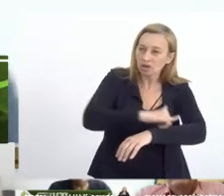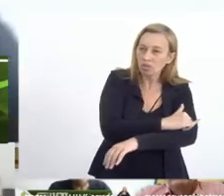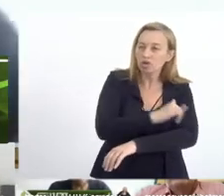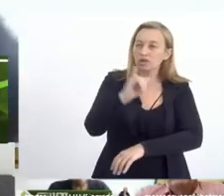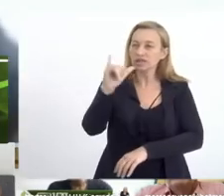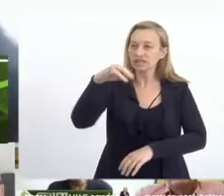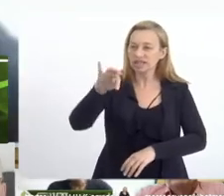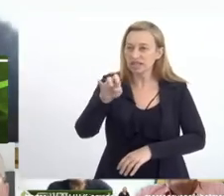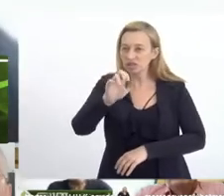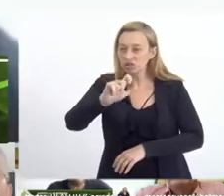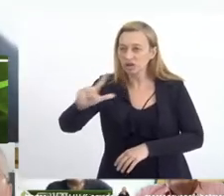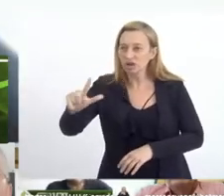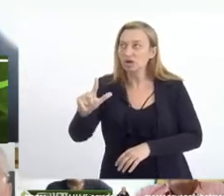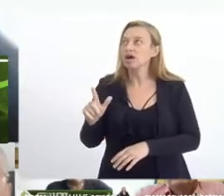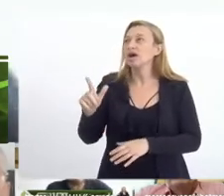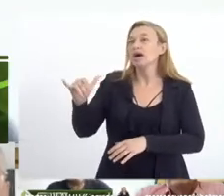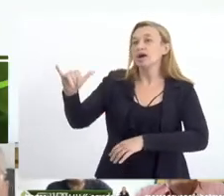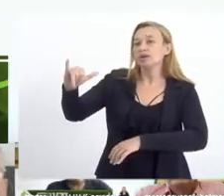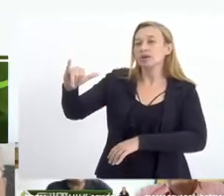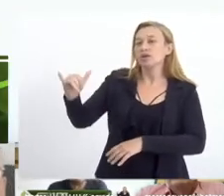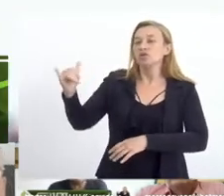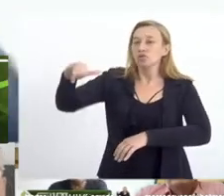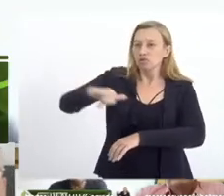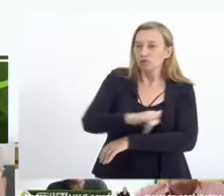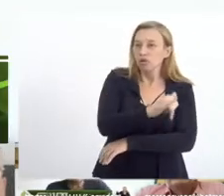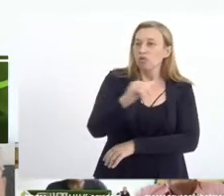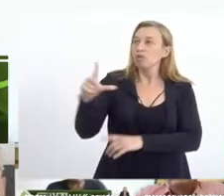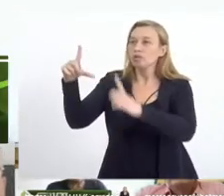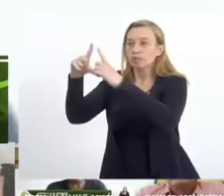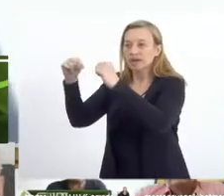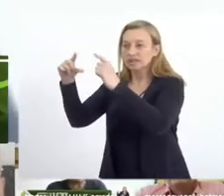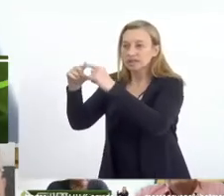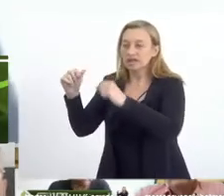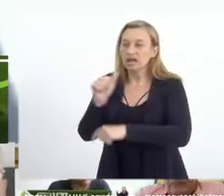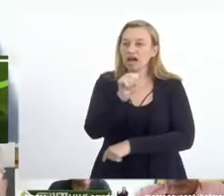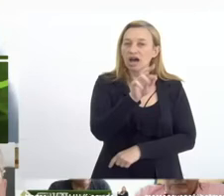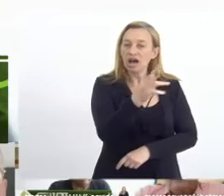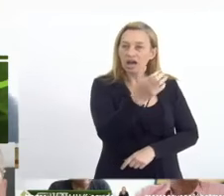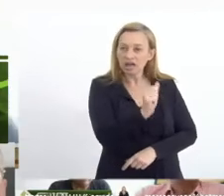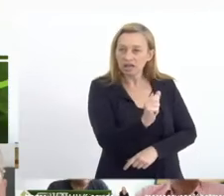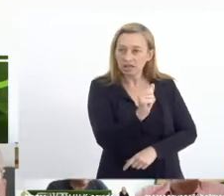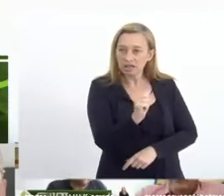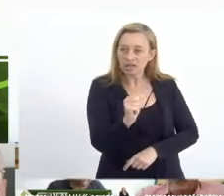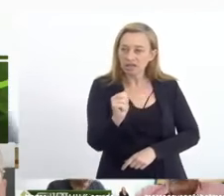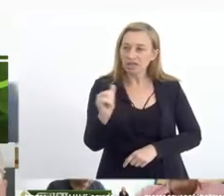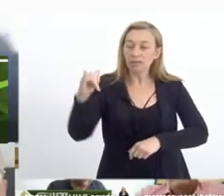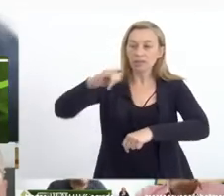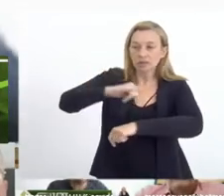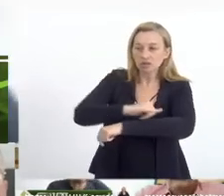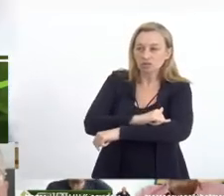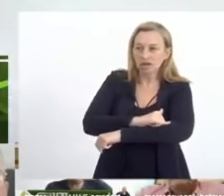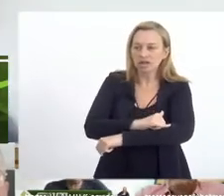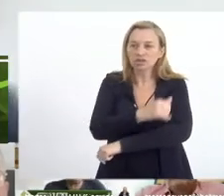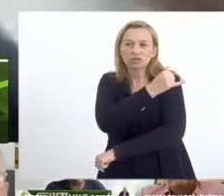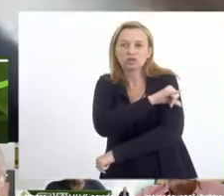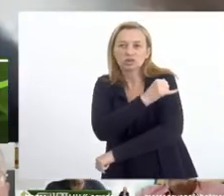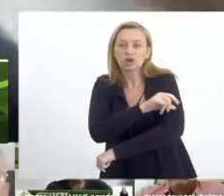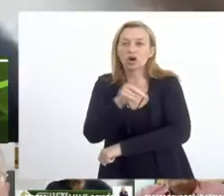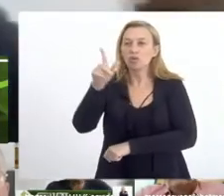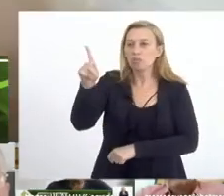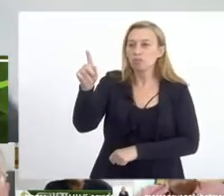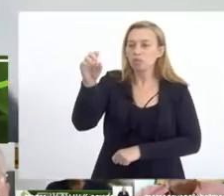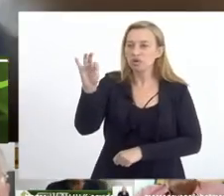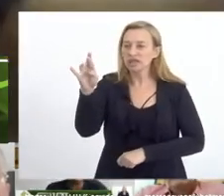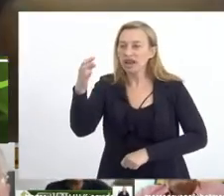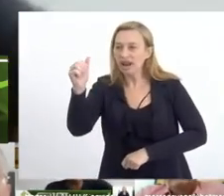voo Brasília-Angra ou Brasília-Búzios com escala no Rio de Janeiro. Porto Alegre-Angra, Porto